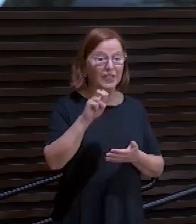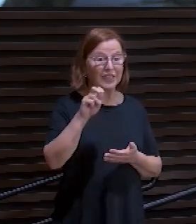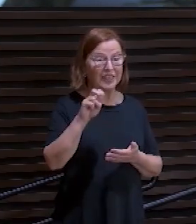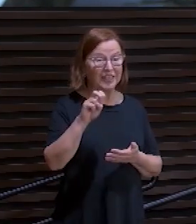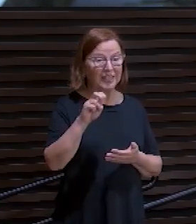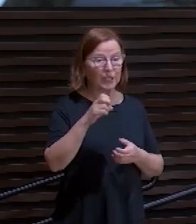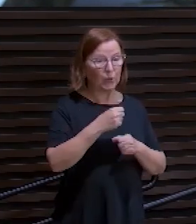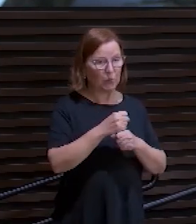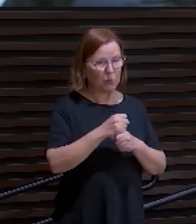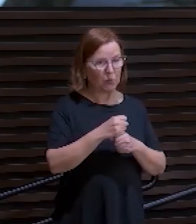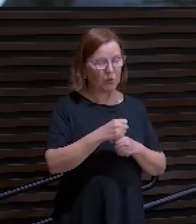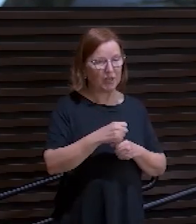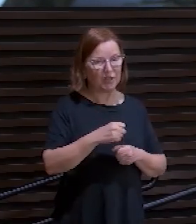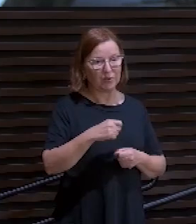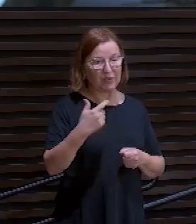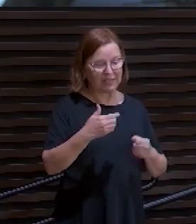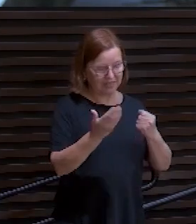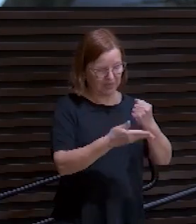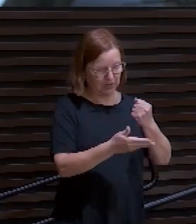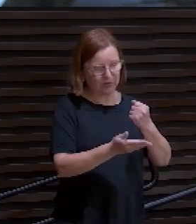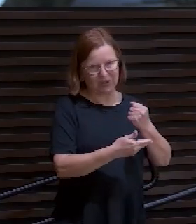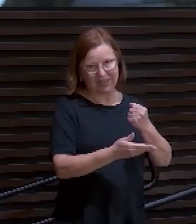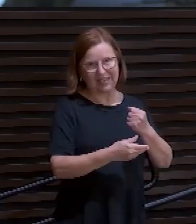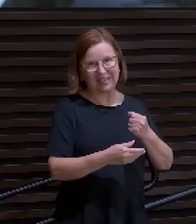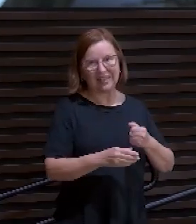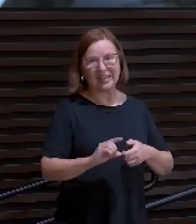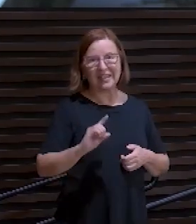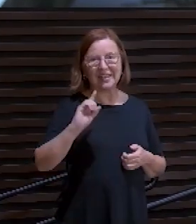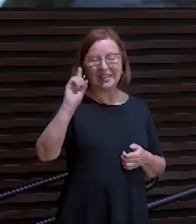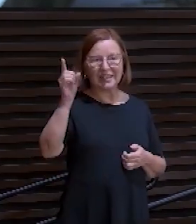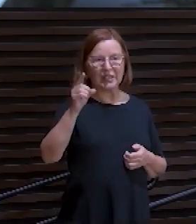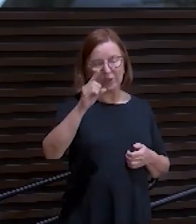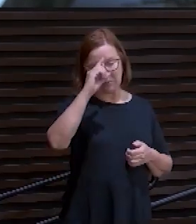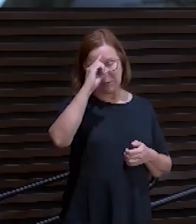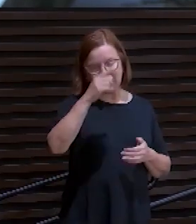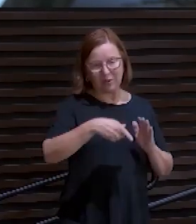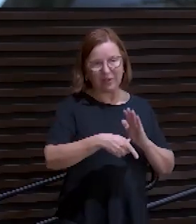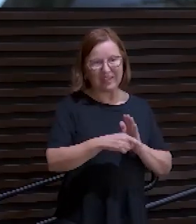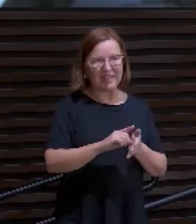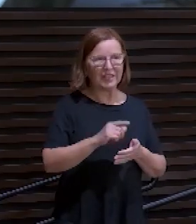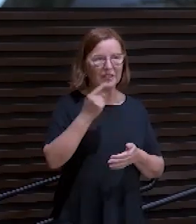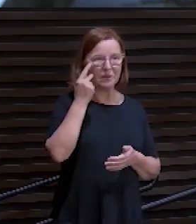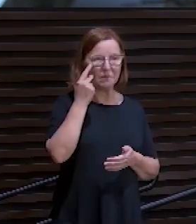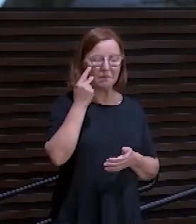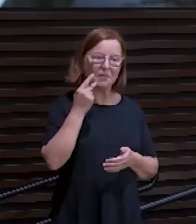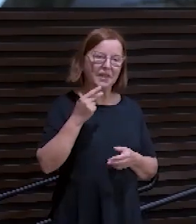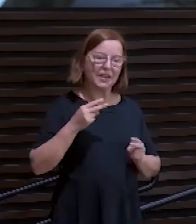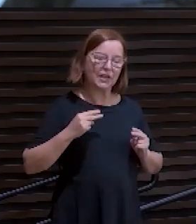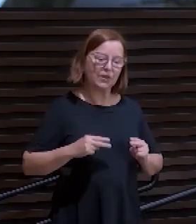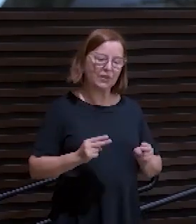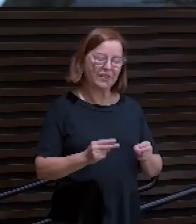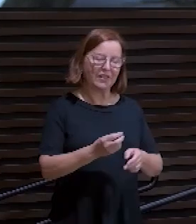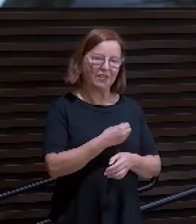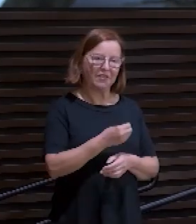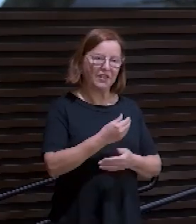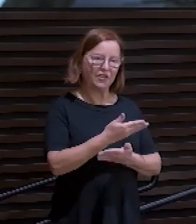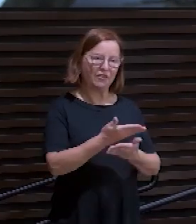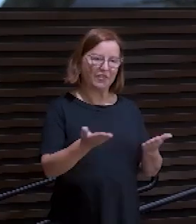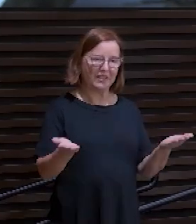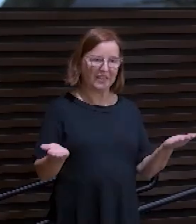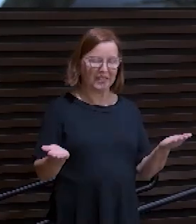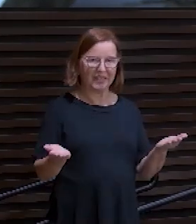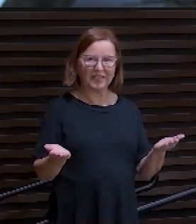me enviou adiante de vós para conservar a vossa sucessão na terra e para vos preservar a vida por um